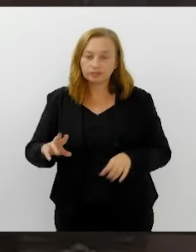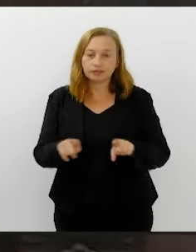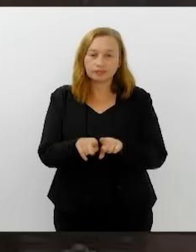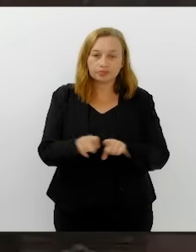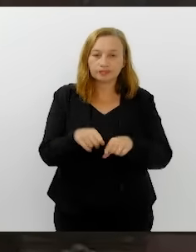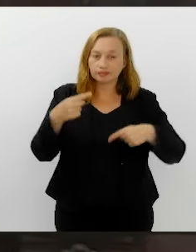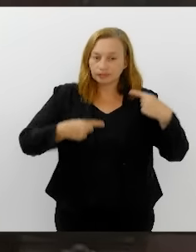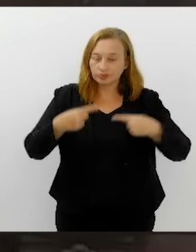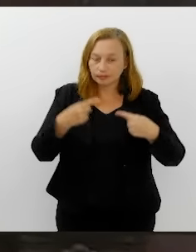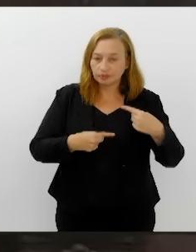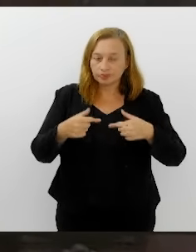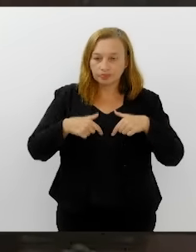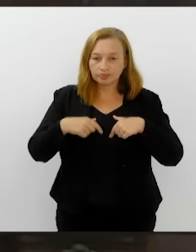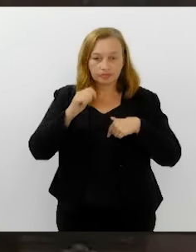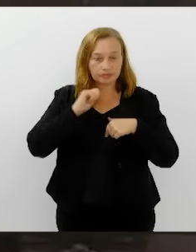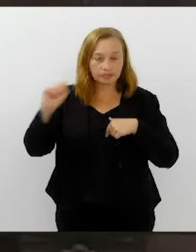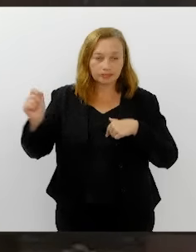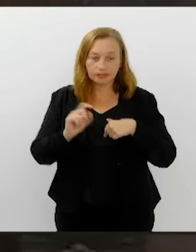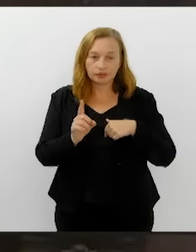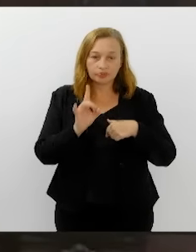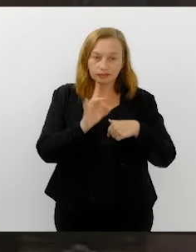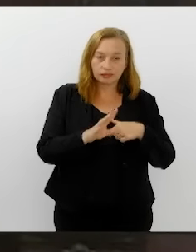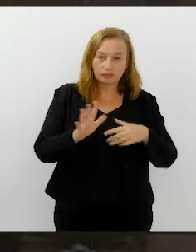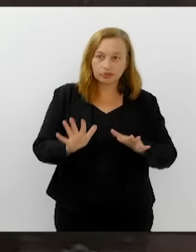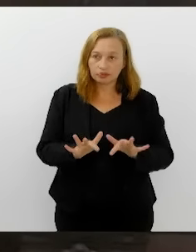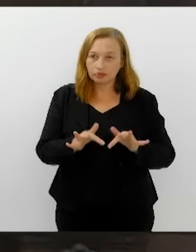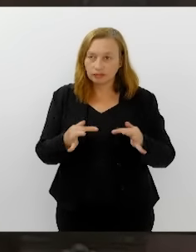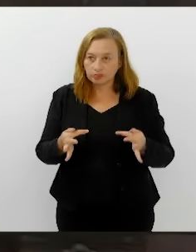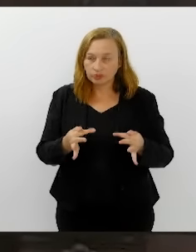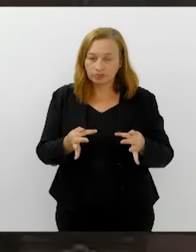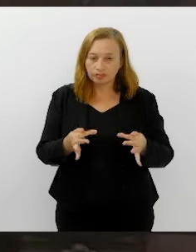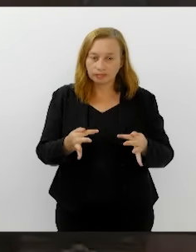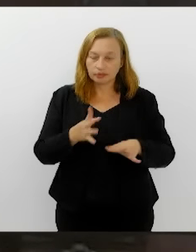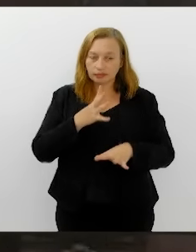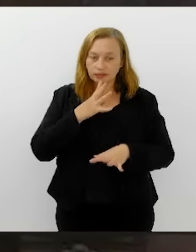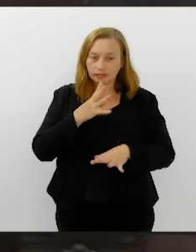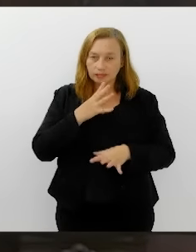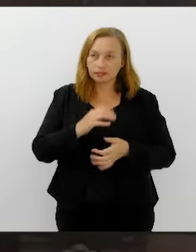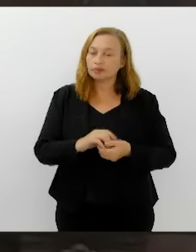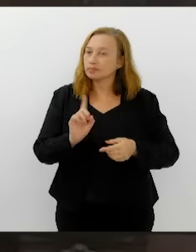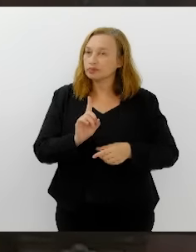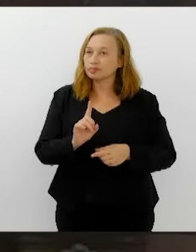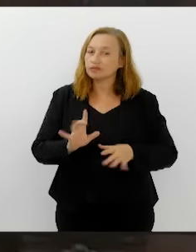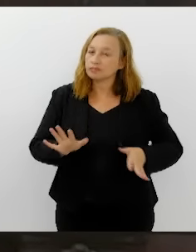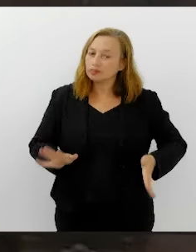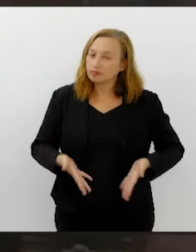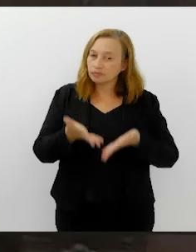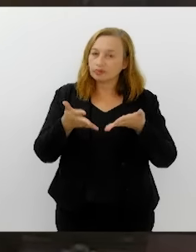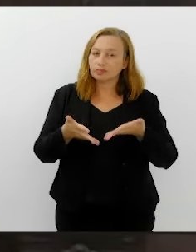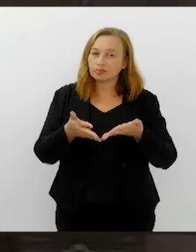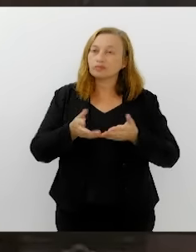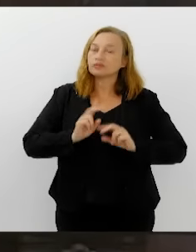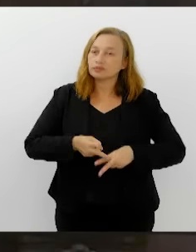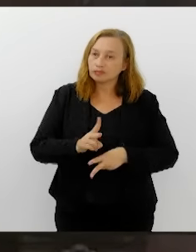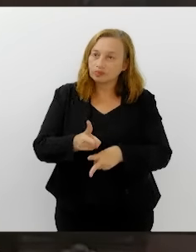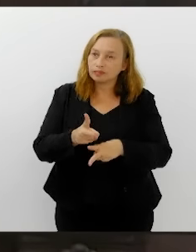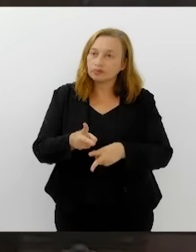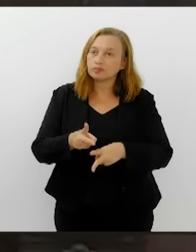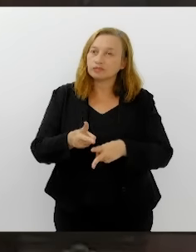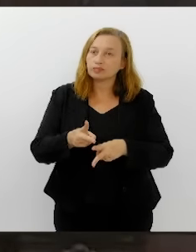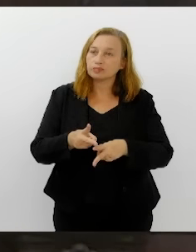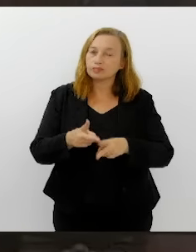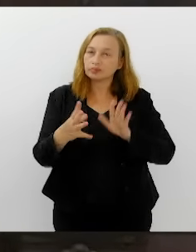a medalha Tiradentes não é apenas um símbolo de reconhecimento, mas também um incentivo para que continuemos a seguir o